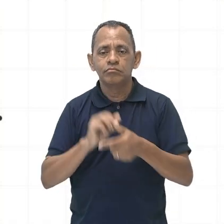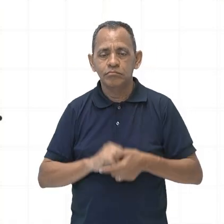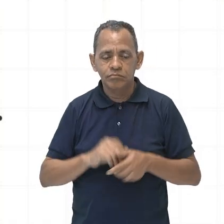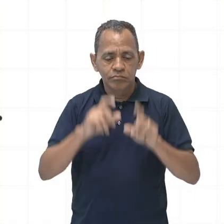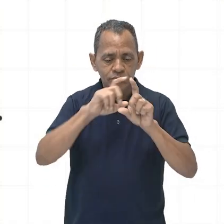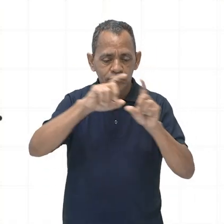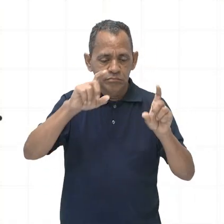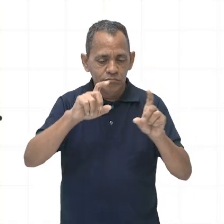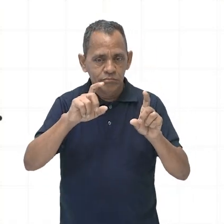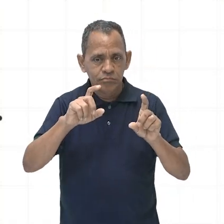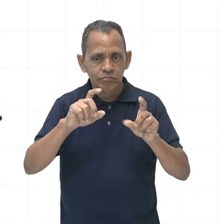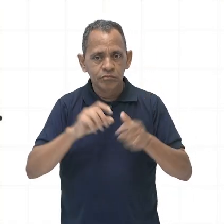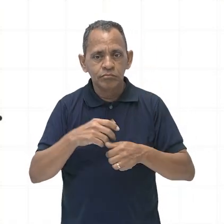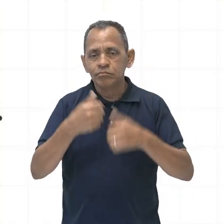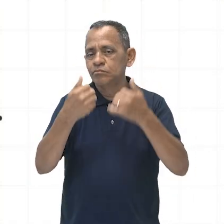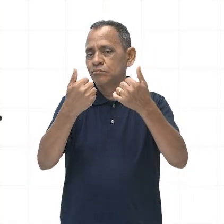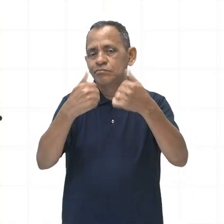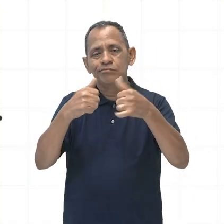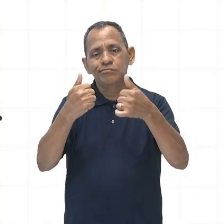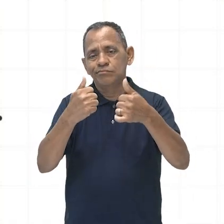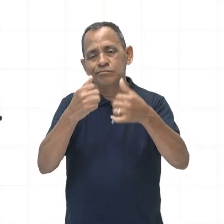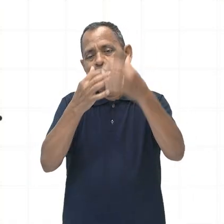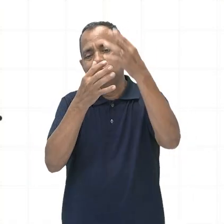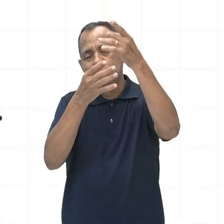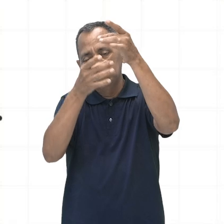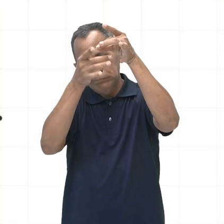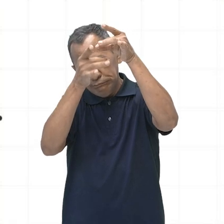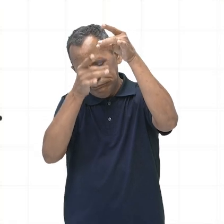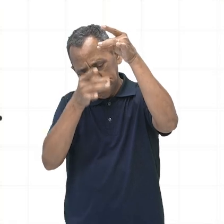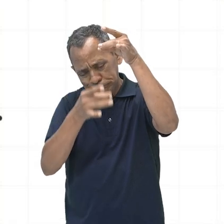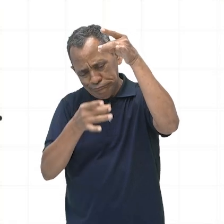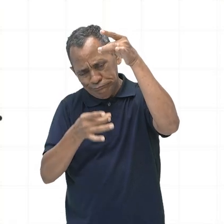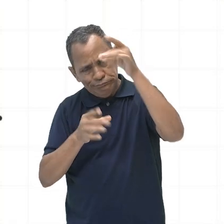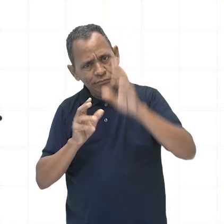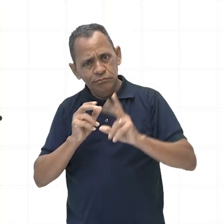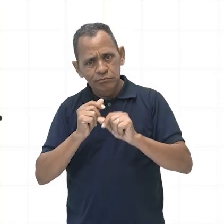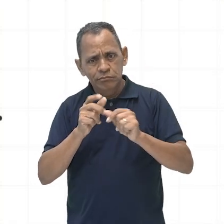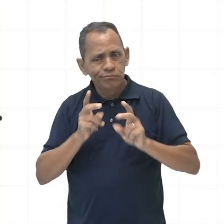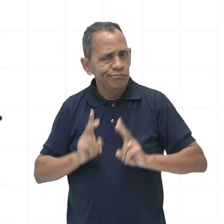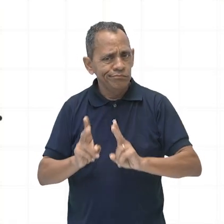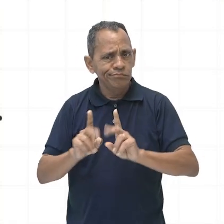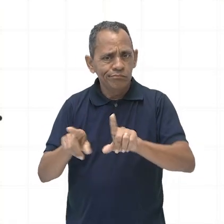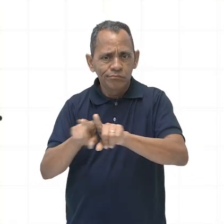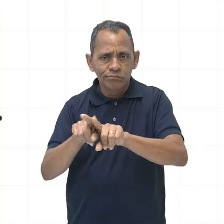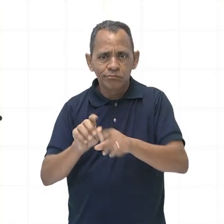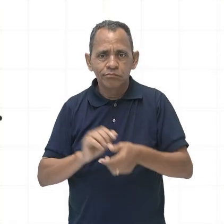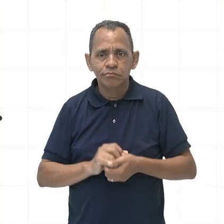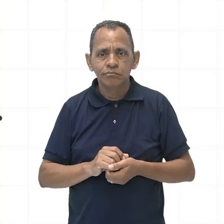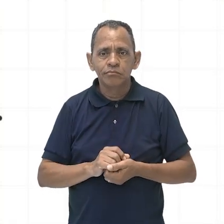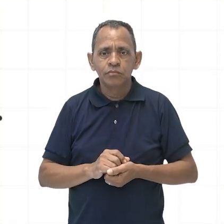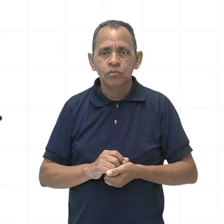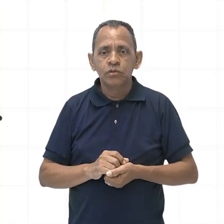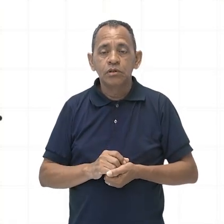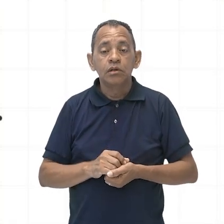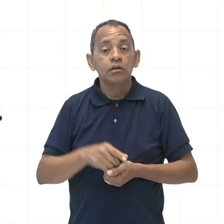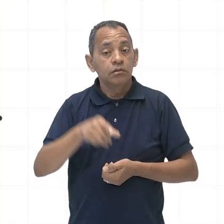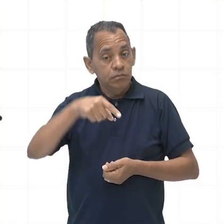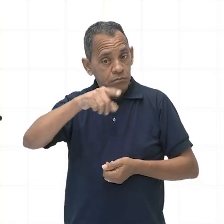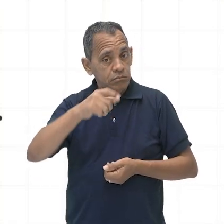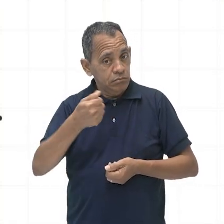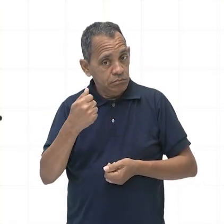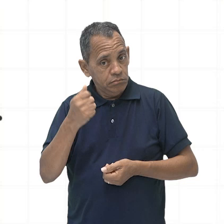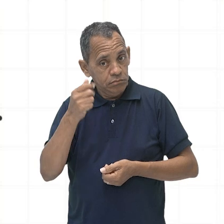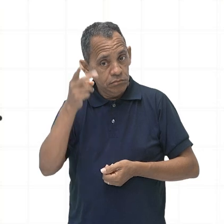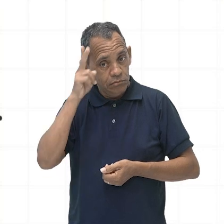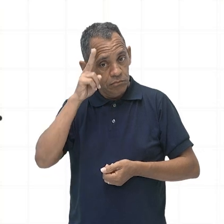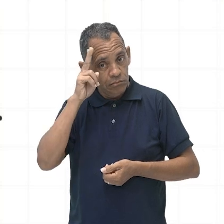a gente não vai ficar precisando fazer essa conta aqui toda sempre, né? Basta você se lembrar disso aqui, ó, que a